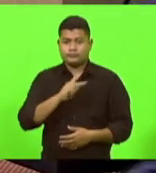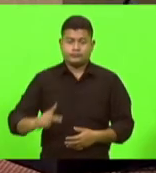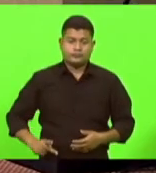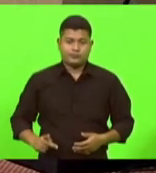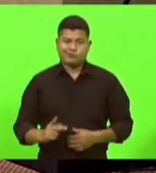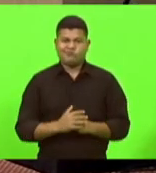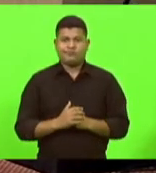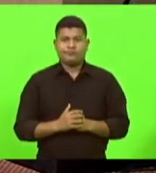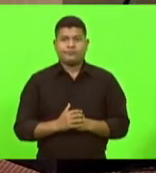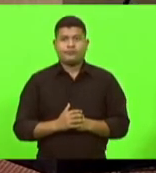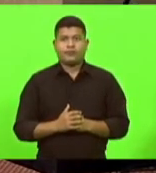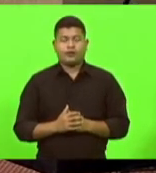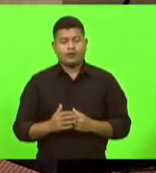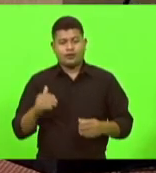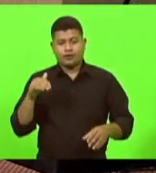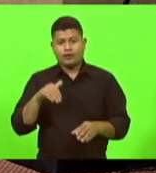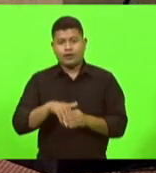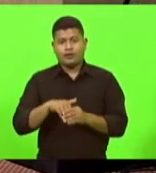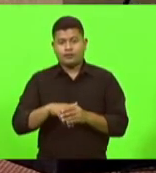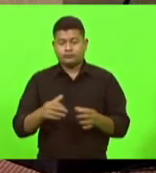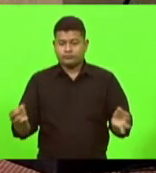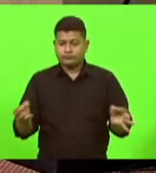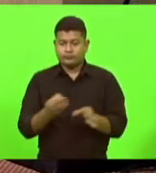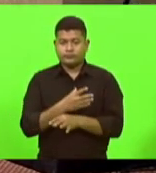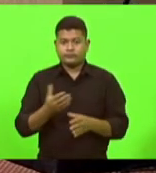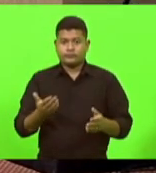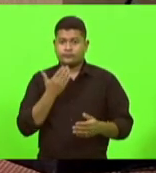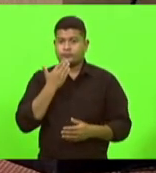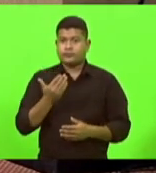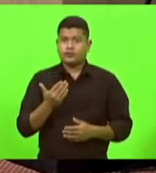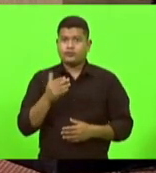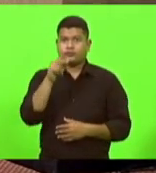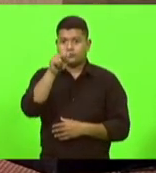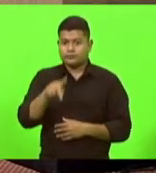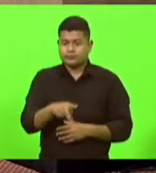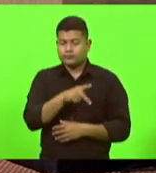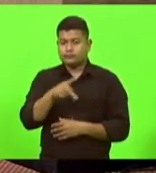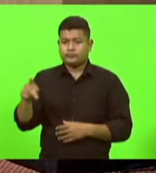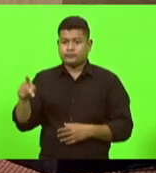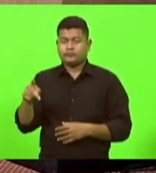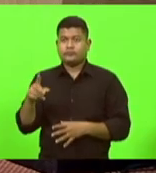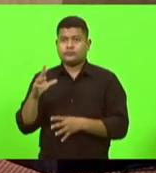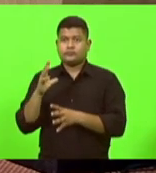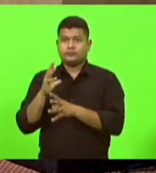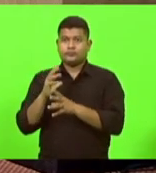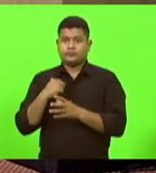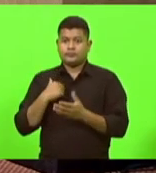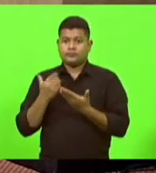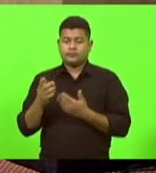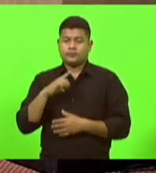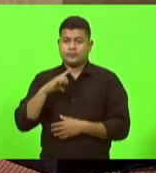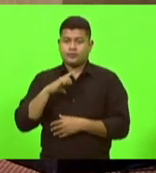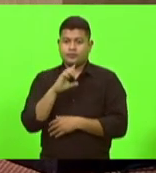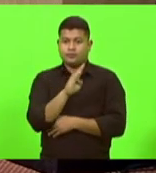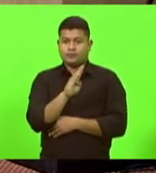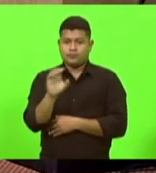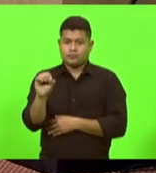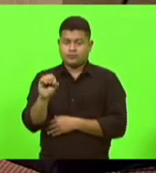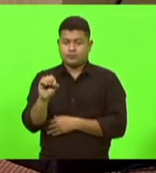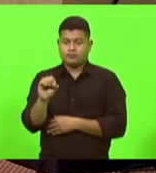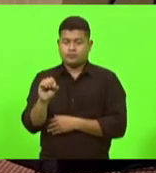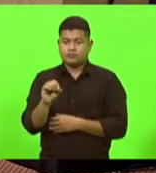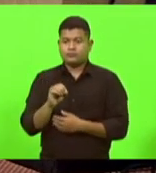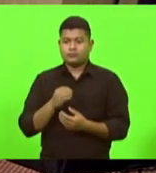Damos por encerrada a votação. Solicito ao deputado Padre Pedro que faça nos entregue o boletim da apuração.